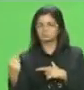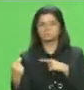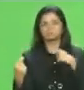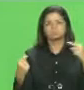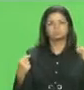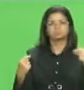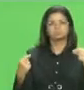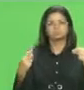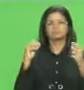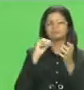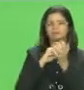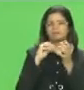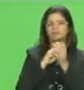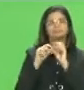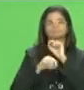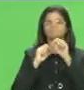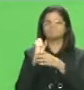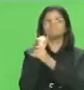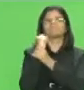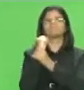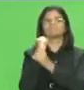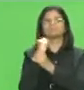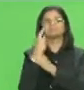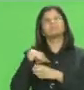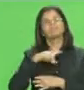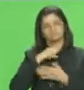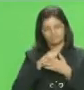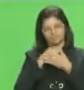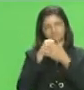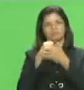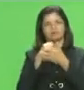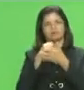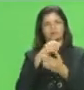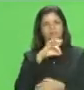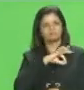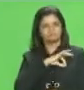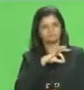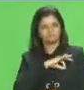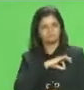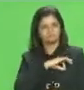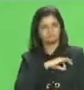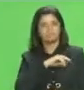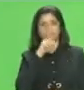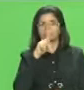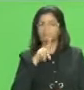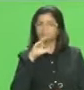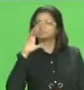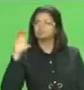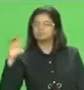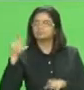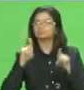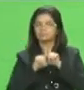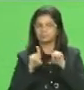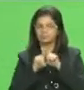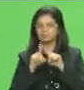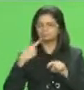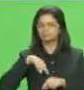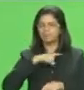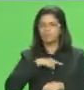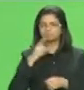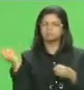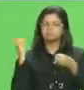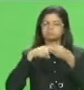falta de segurança, nós vamos dar total apoio à Polícia Militar e à Polícia Civil. Nós vamos reestruturar